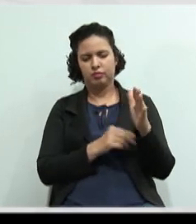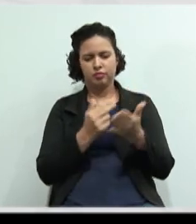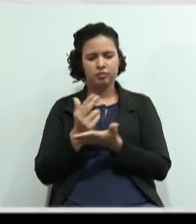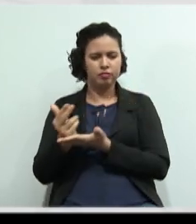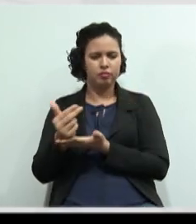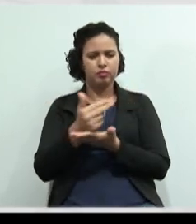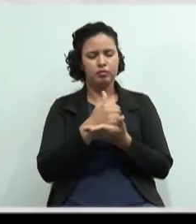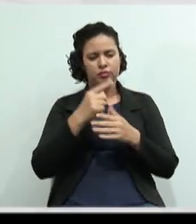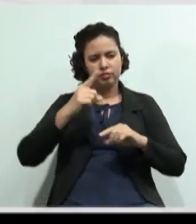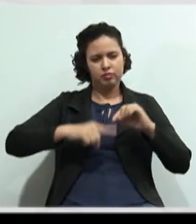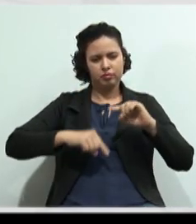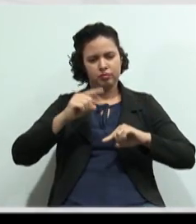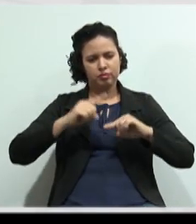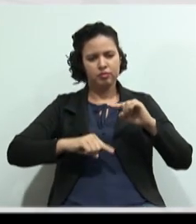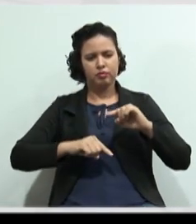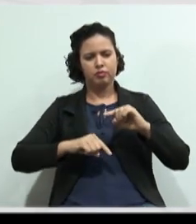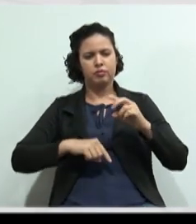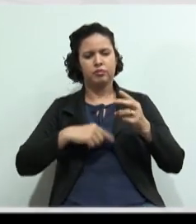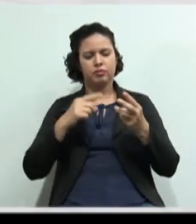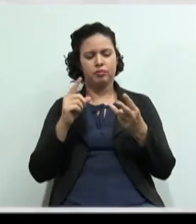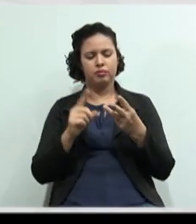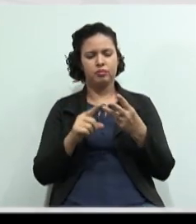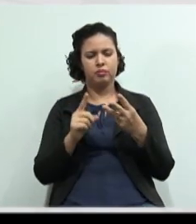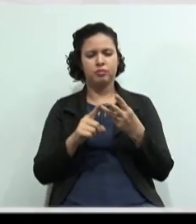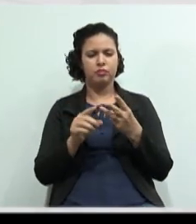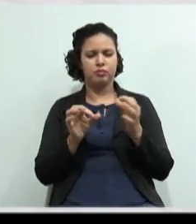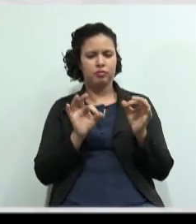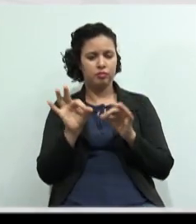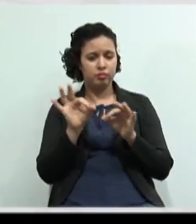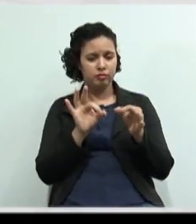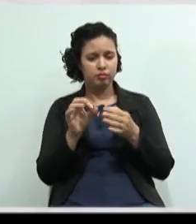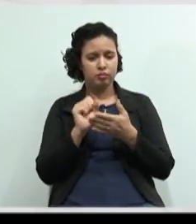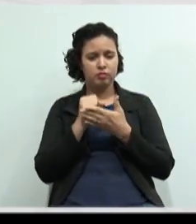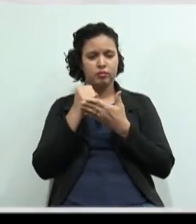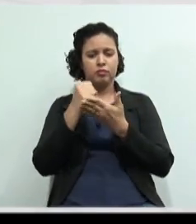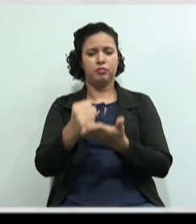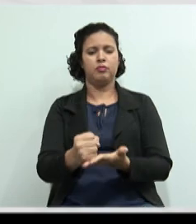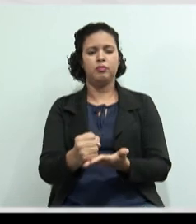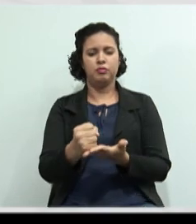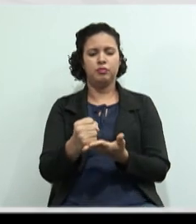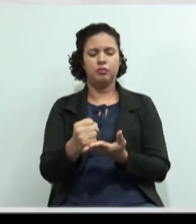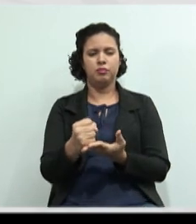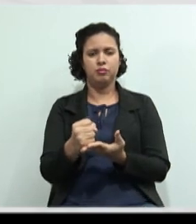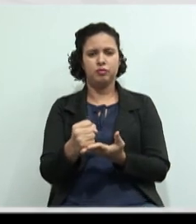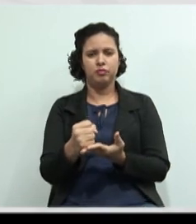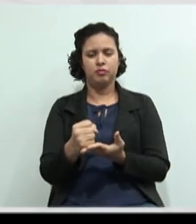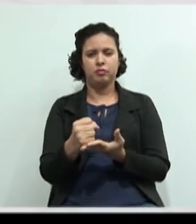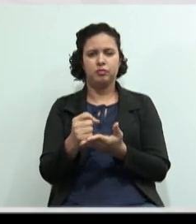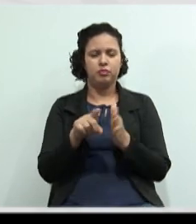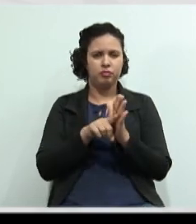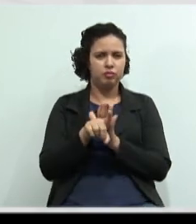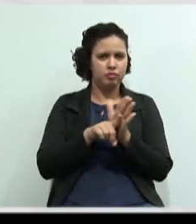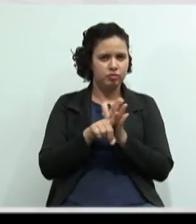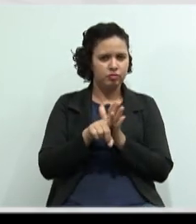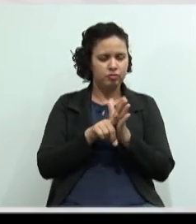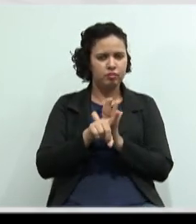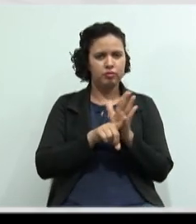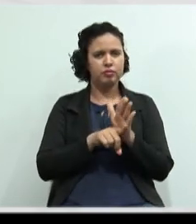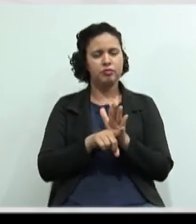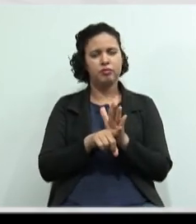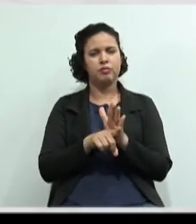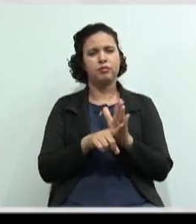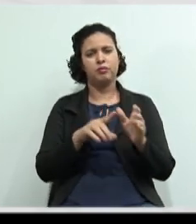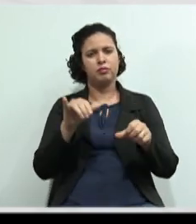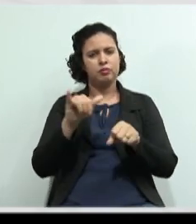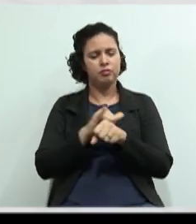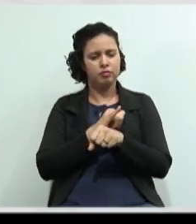recursos, tá? O item 3, ele é o planejamento orientado para o exterior, ou seja, análise da situação e avaliação